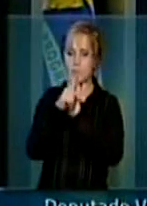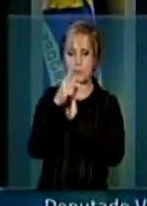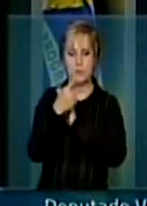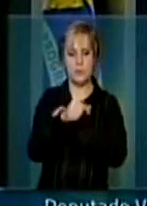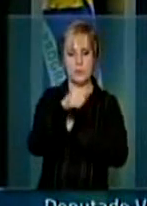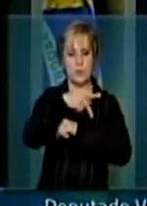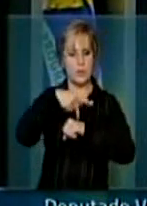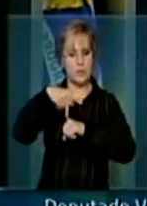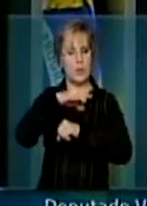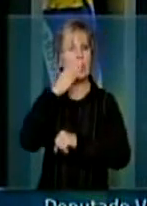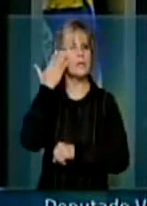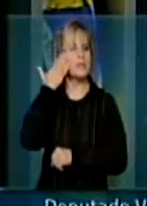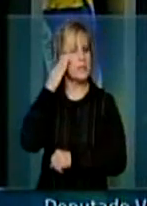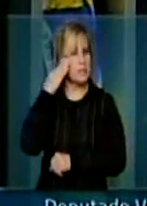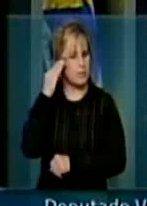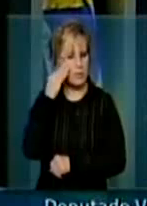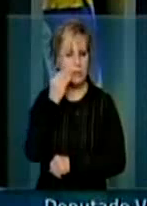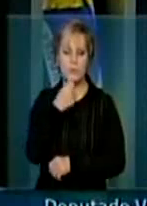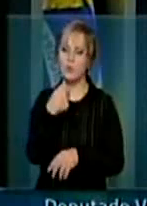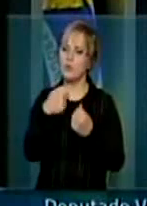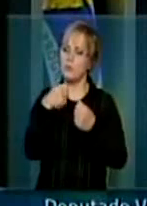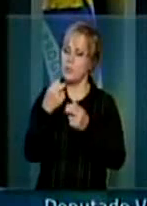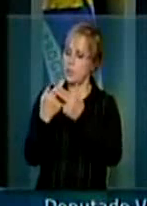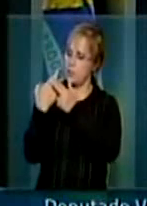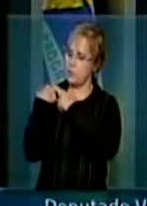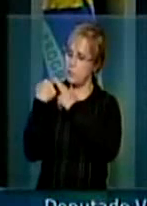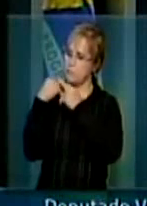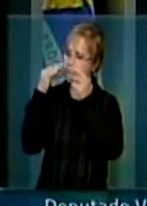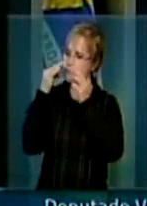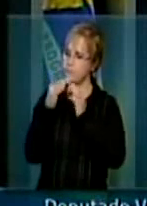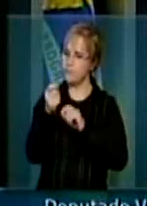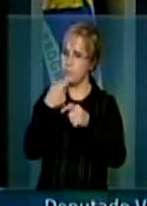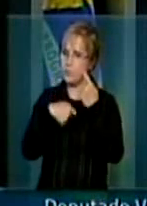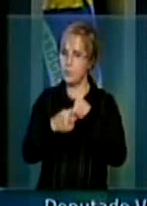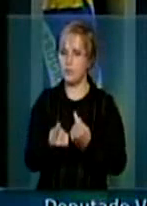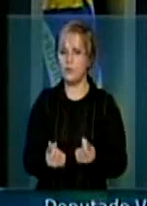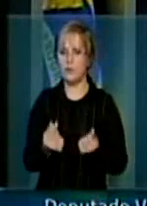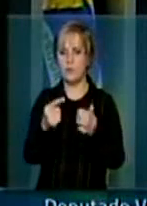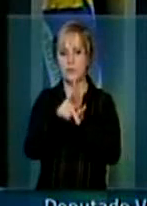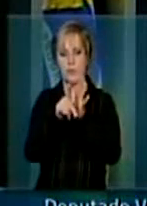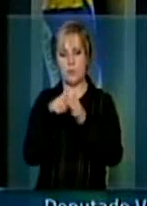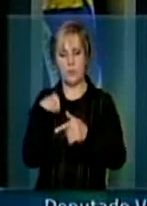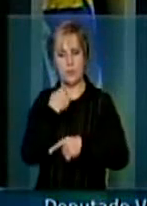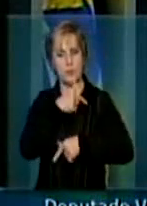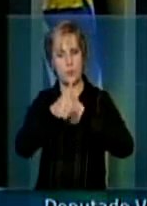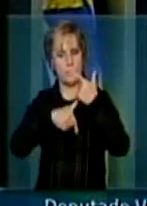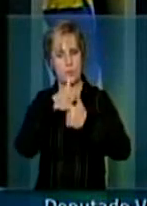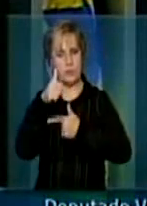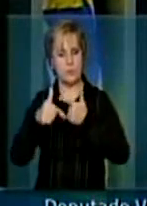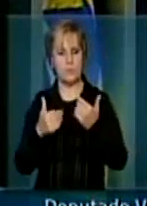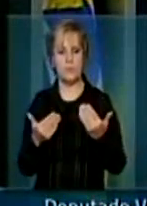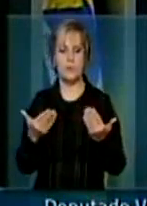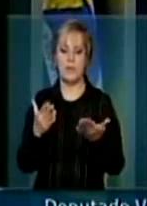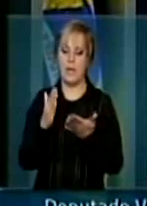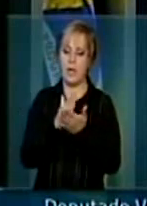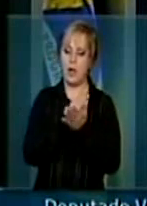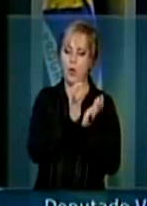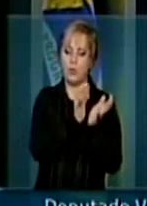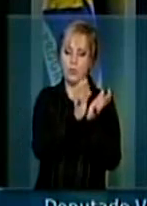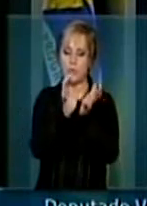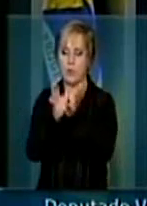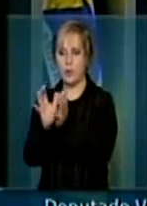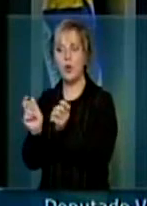país, compreendemos, é preciso responsabilidade financeira para os nossos passos. Alguns setores podem